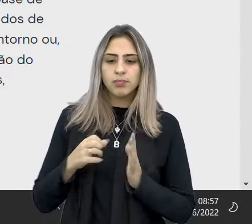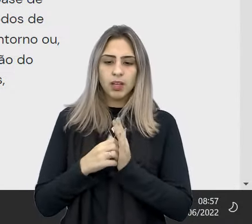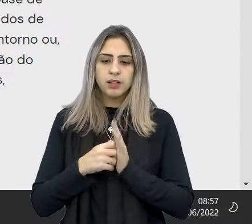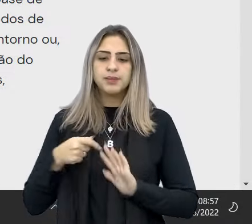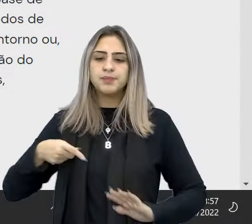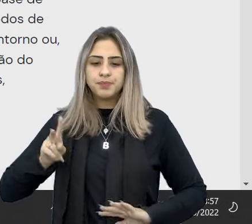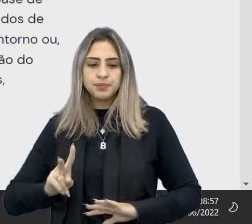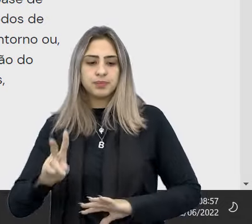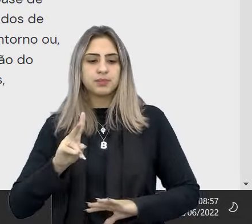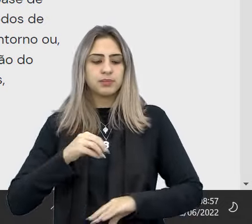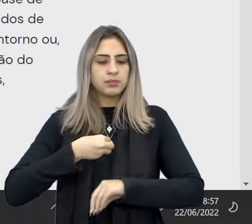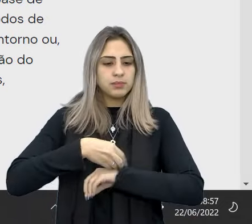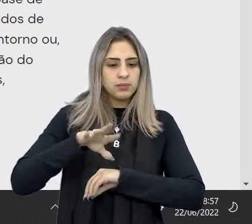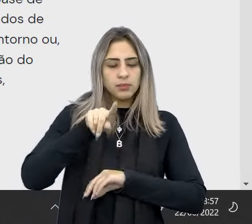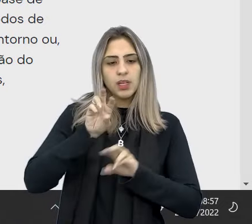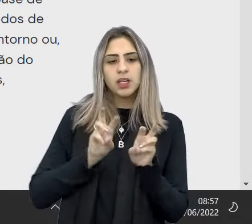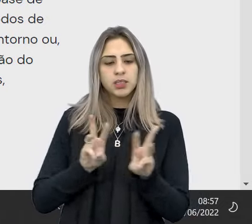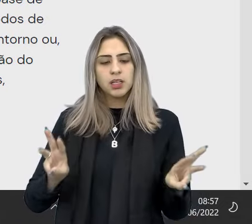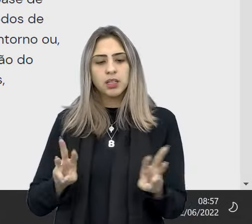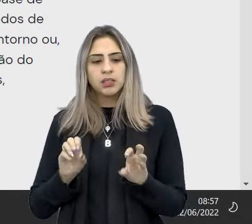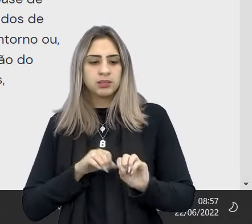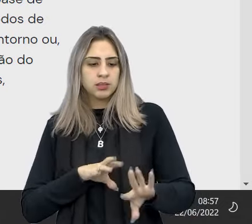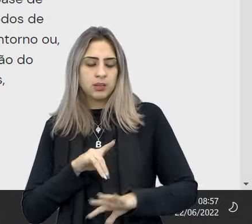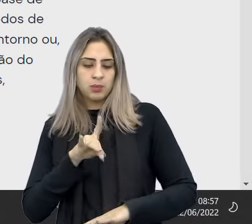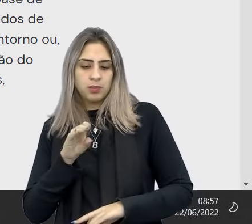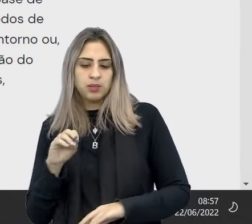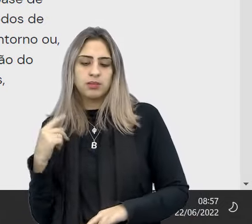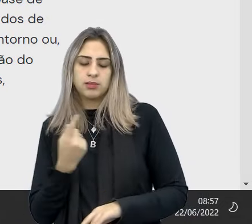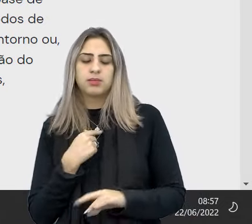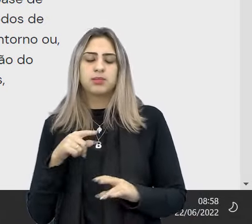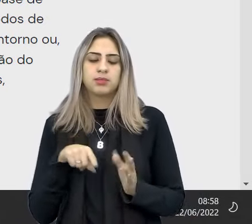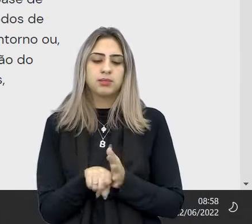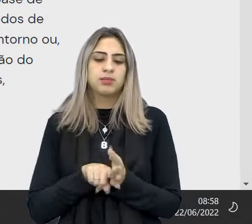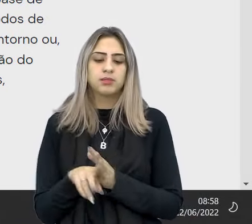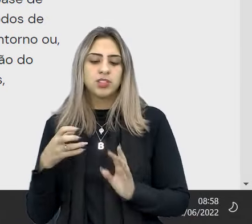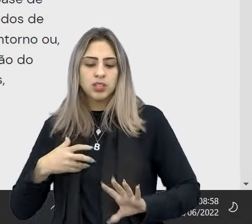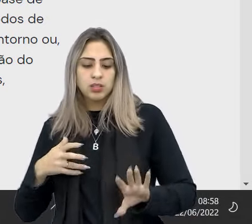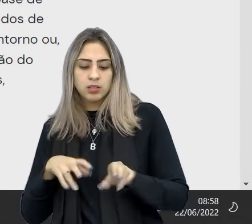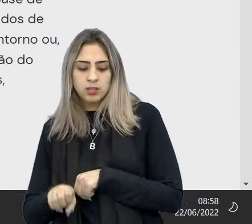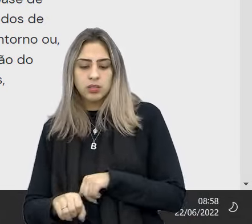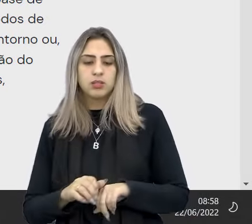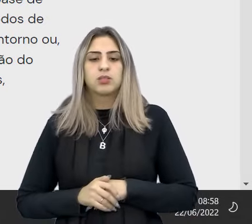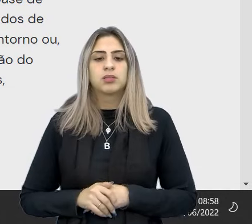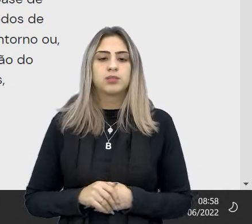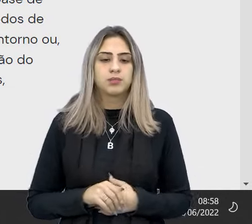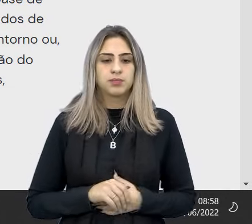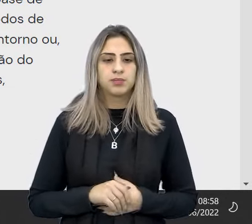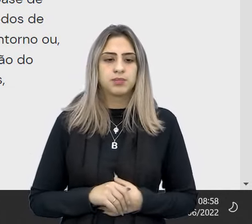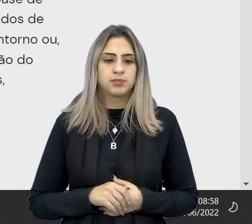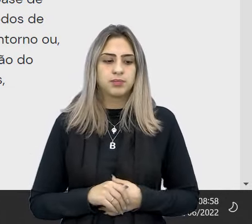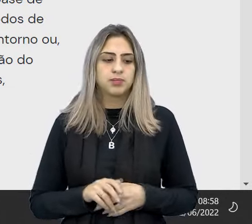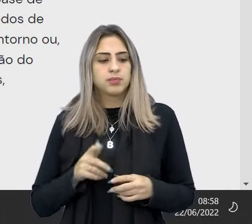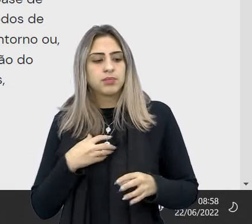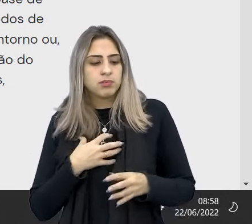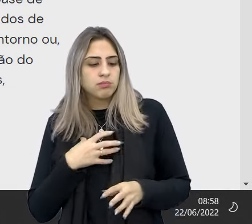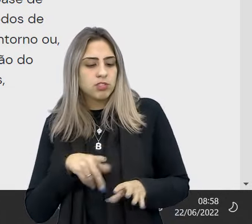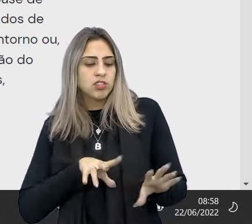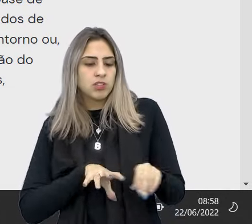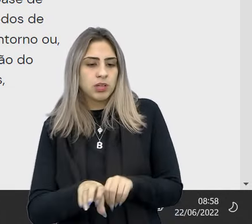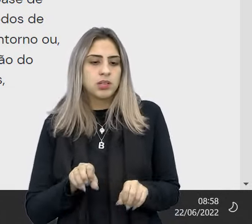sempre indicou, né, esse site do Novo Ensino Médio, mas a gente nunca explicitou aí o percurso formativo. Ele estava também em informação